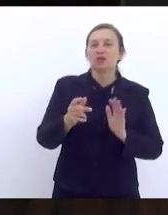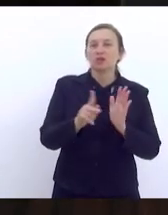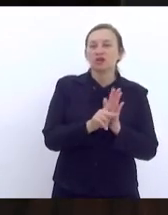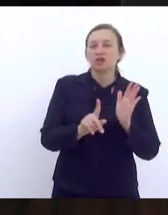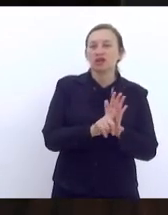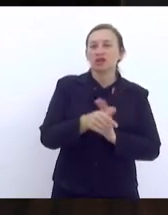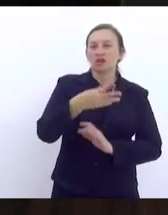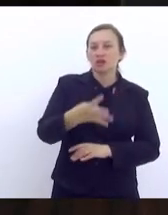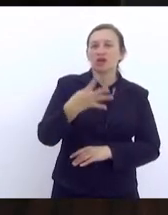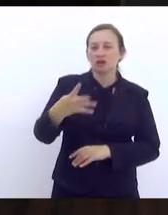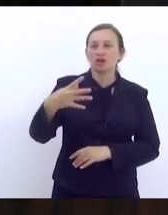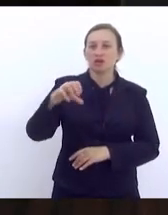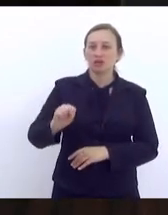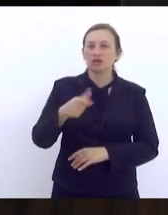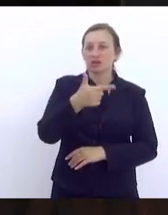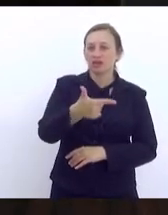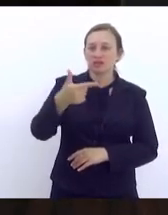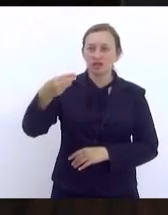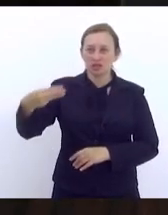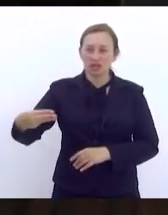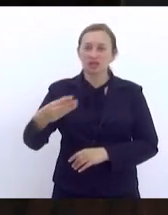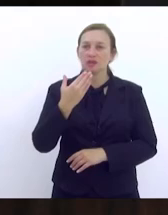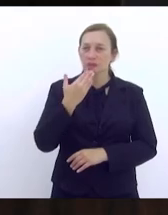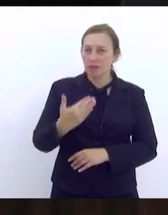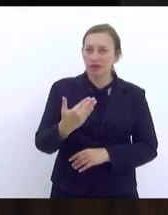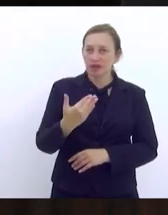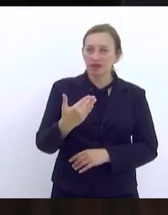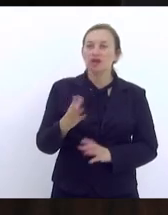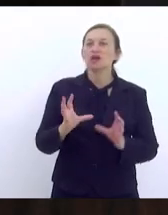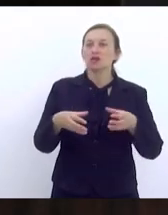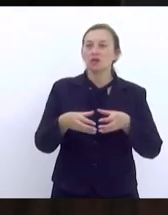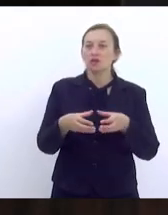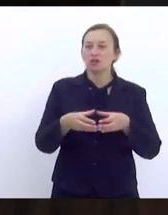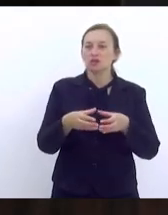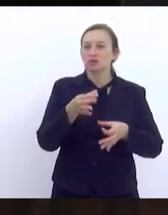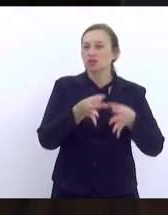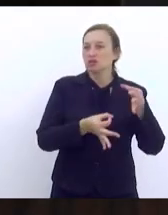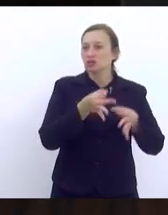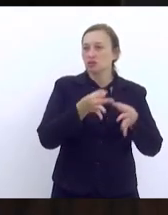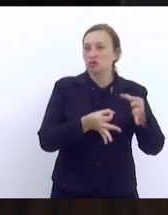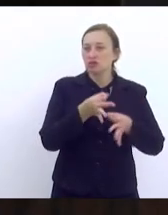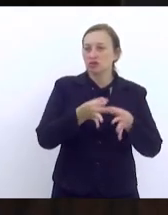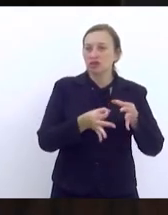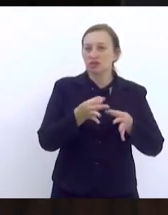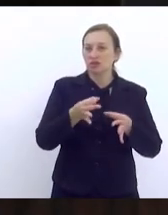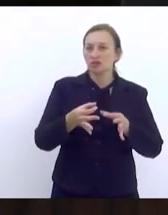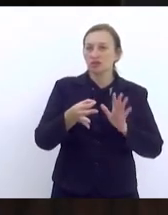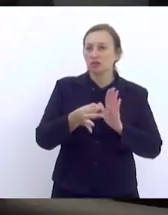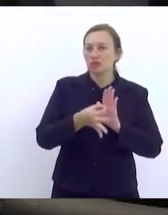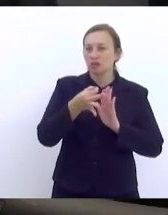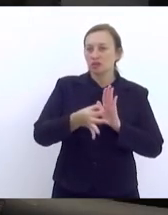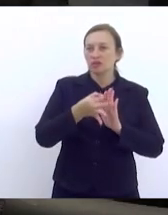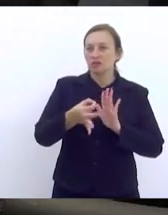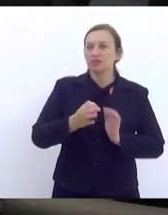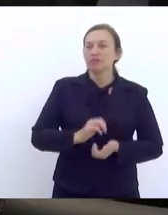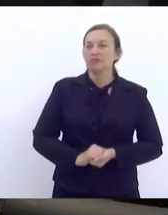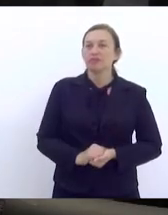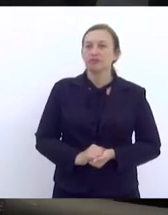4448 de 23 e pede a comissão de condição de justiça para emitir o parecer